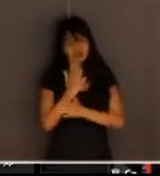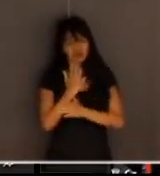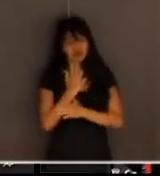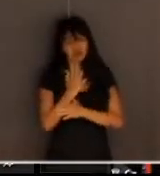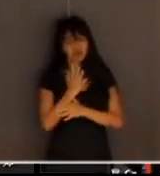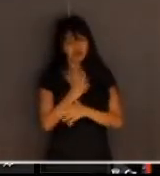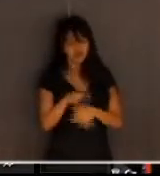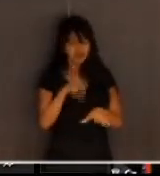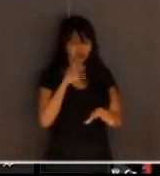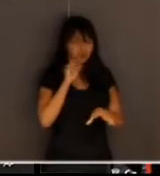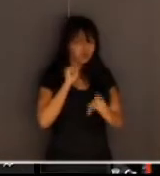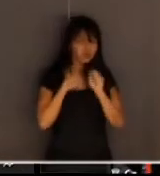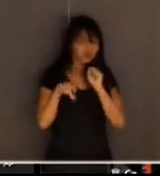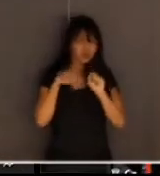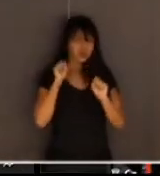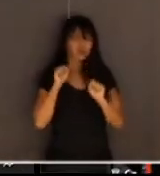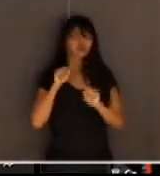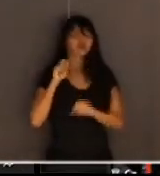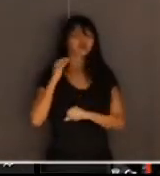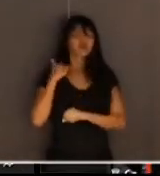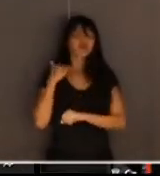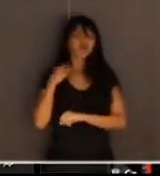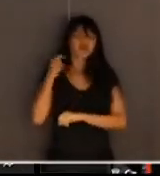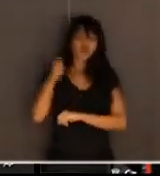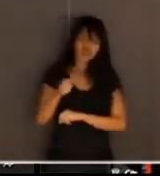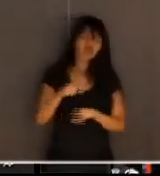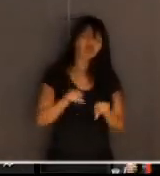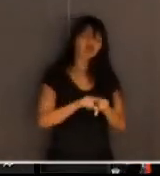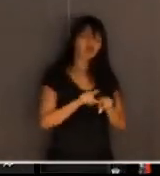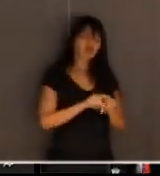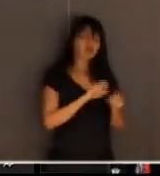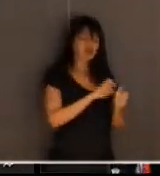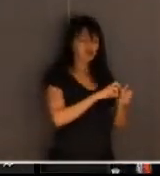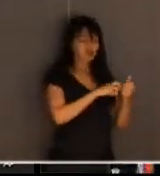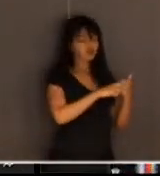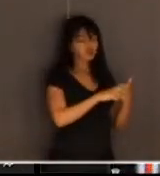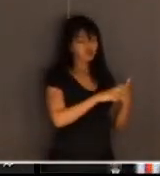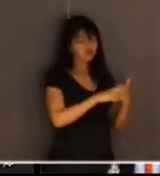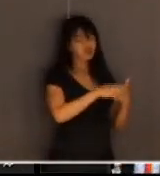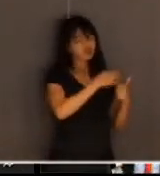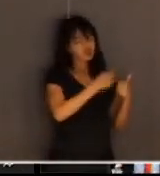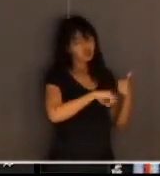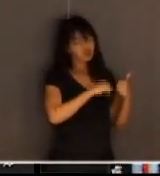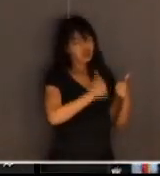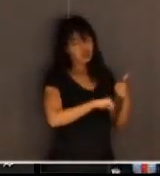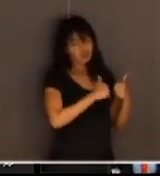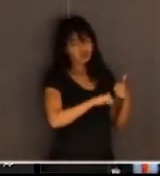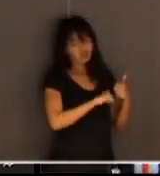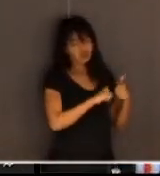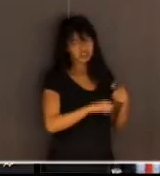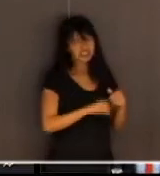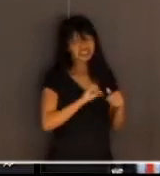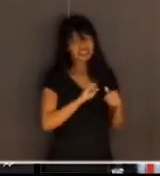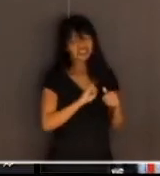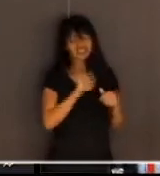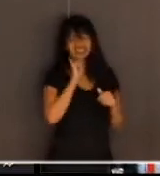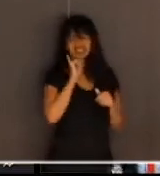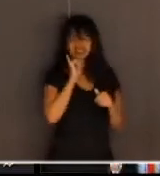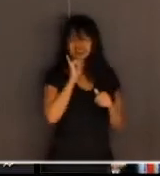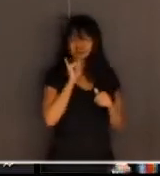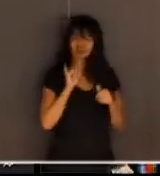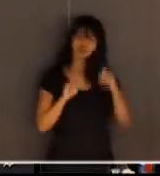argumentação, juiz de direito e jurados. Caso contrário, e aí volta ao que o Rafael